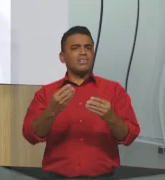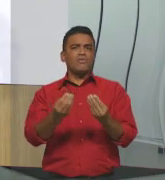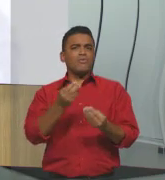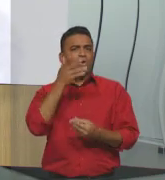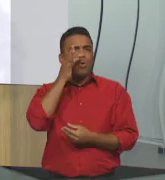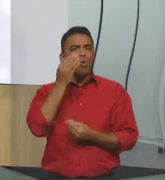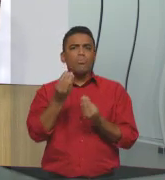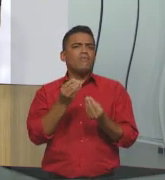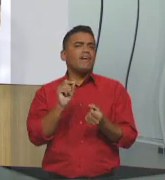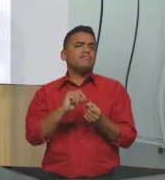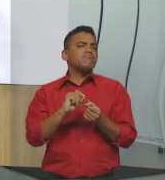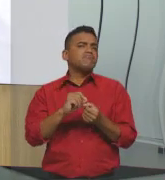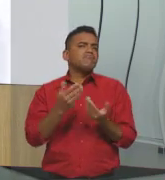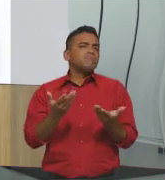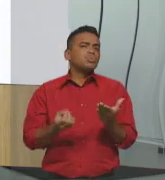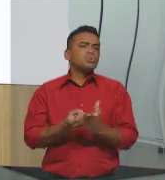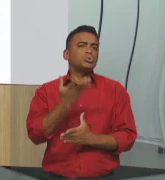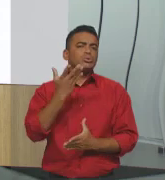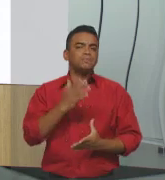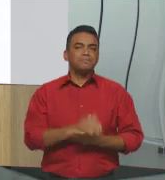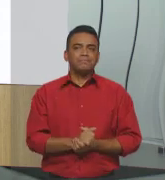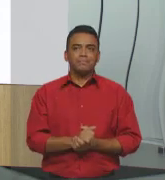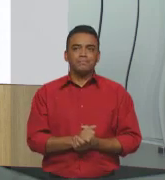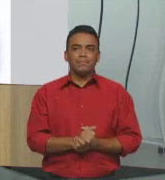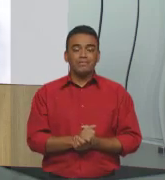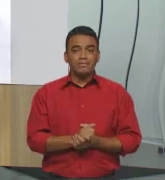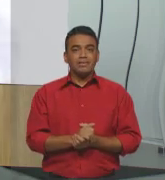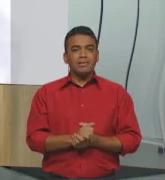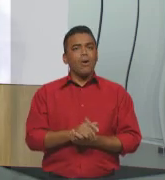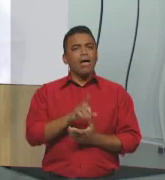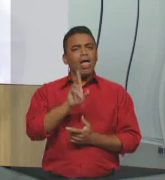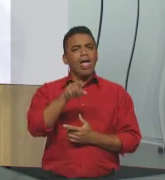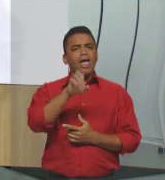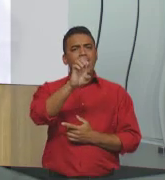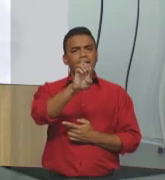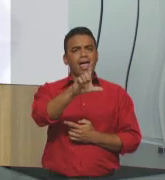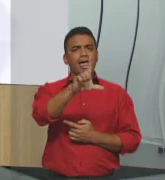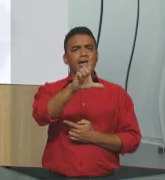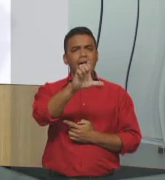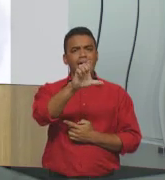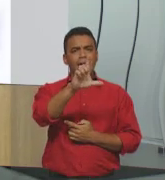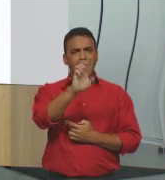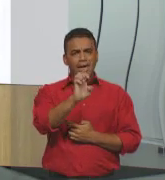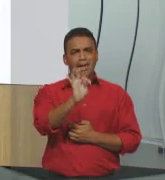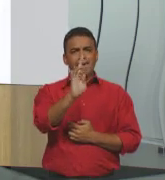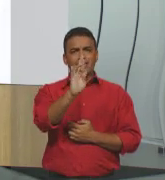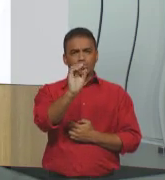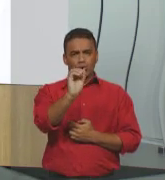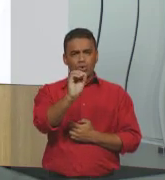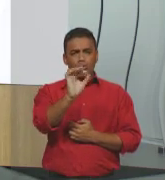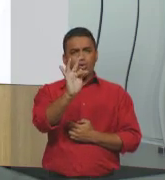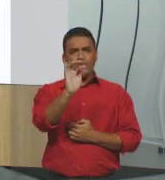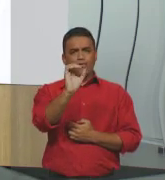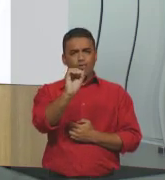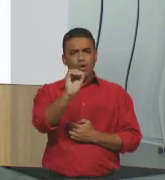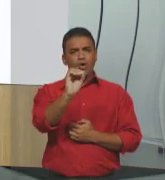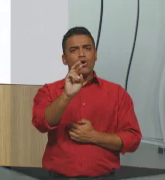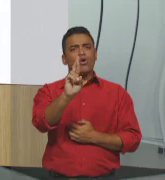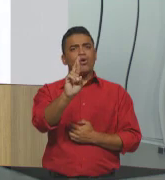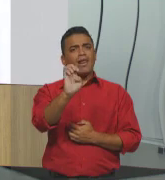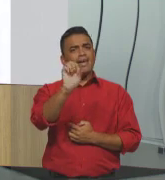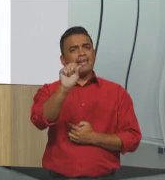vai funcionar isso. Essa eletroforese, ela vai ser o quê? Quando eu vou tratar então esse DNA com uma enzima